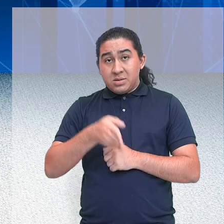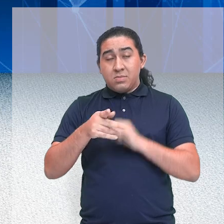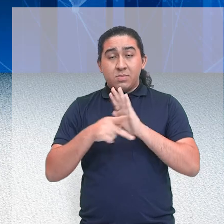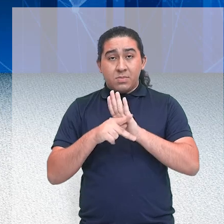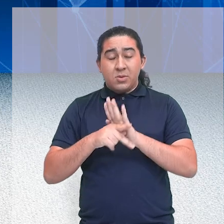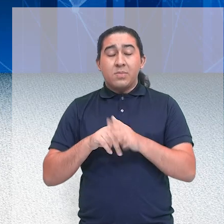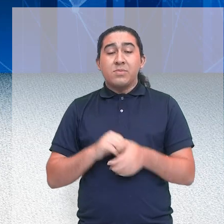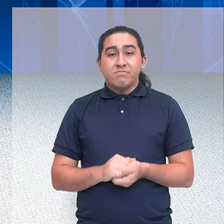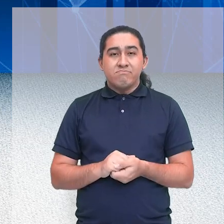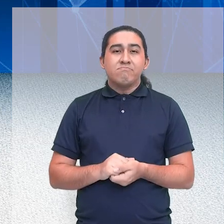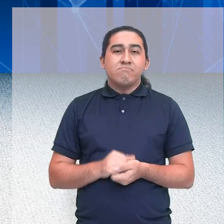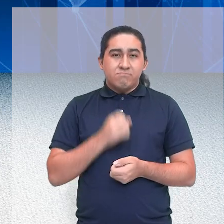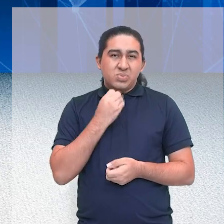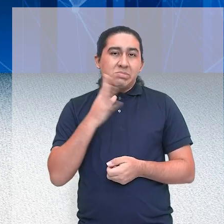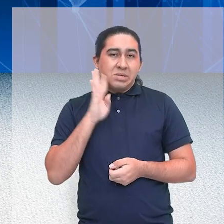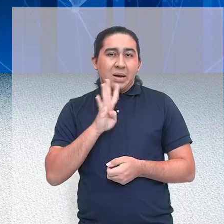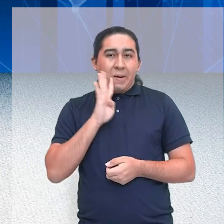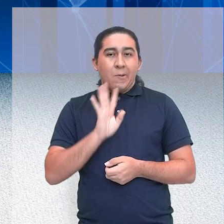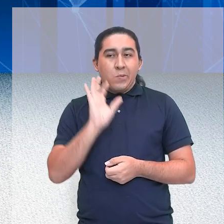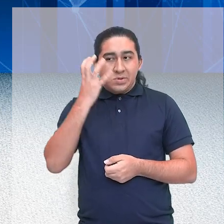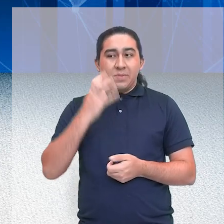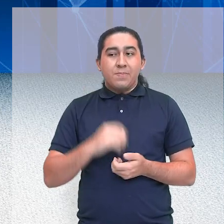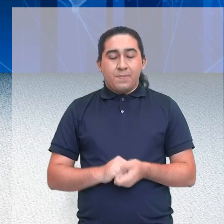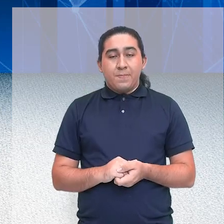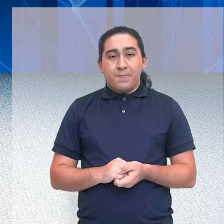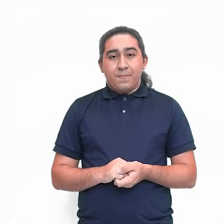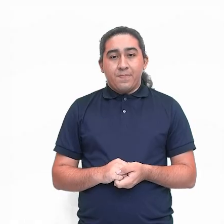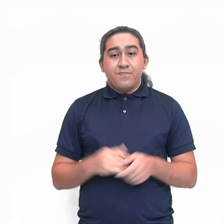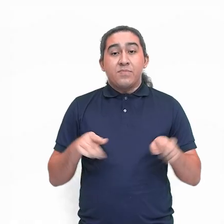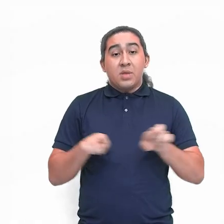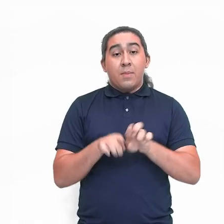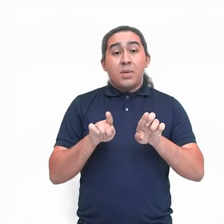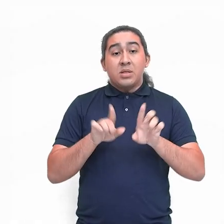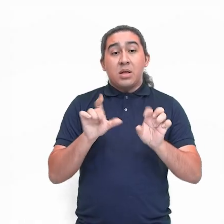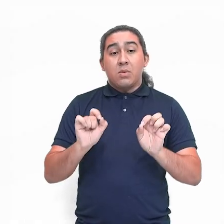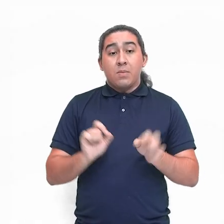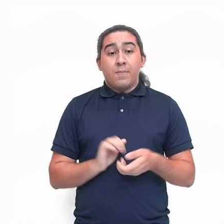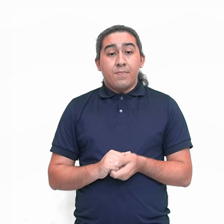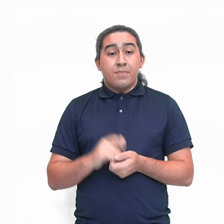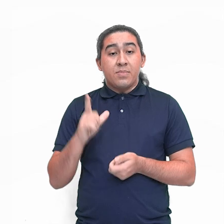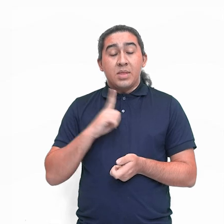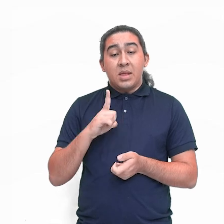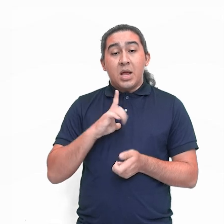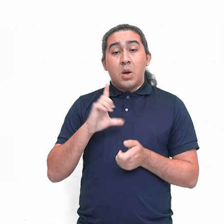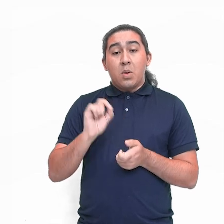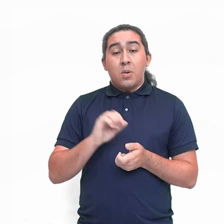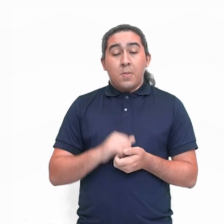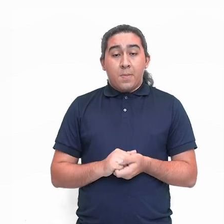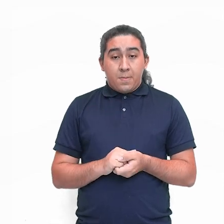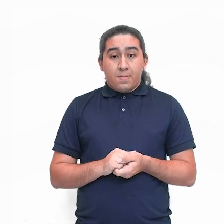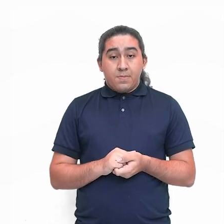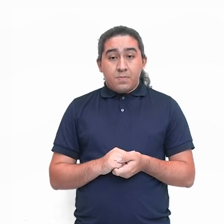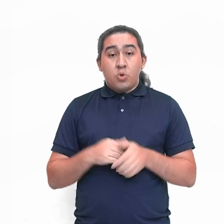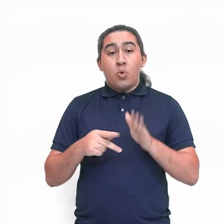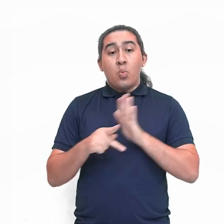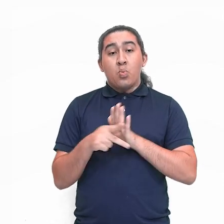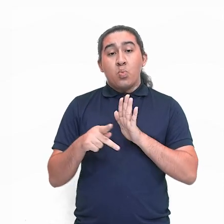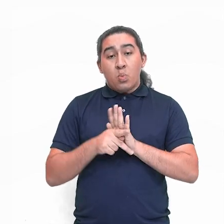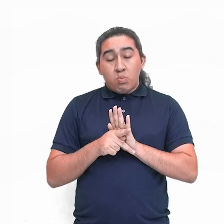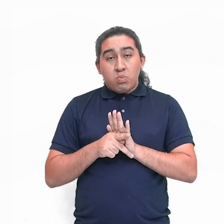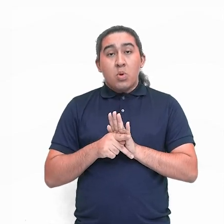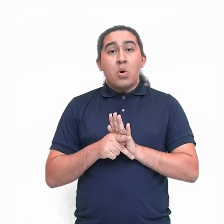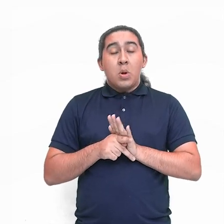atuar. Isso é muito legal de acontecer. E também temos a questão dos registros eletrônicos de saúde de